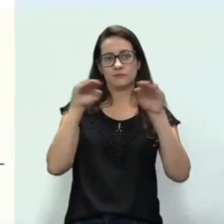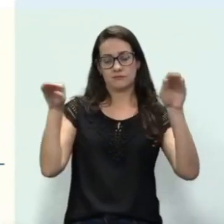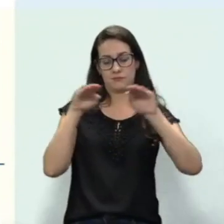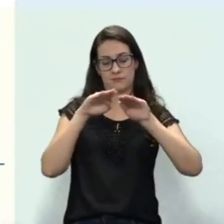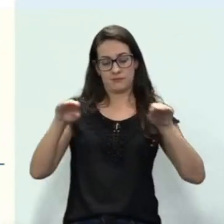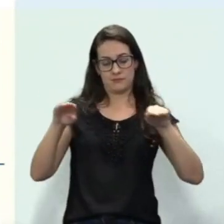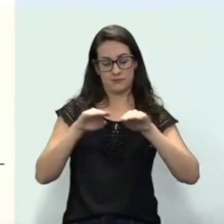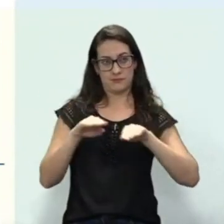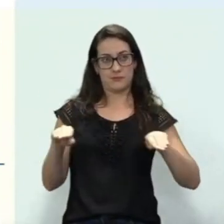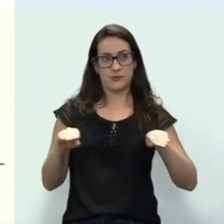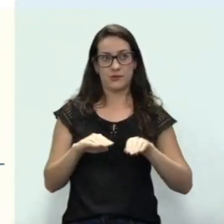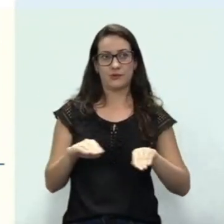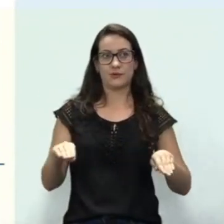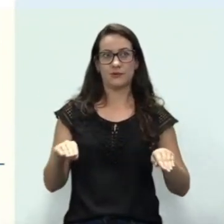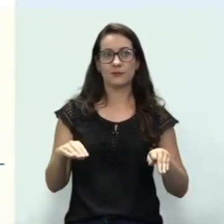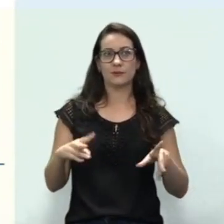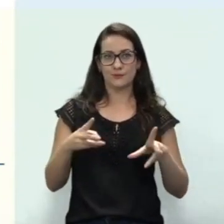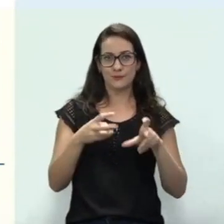teríamos 4